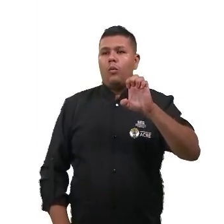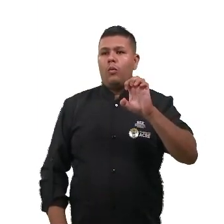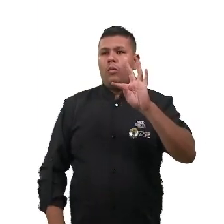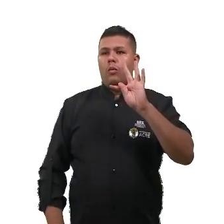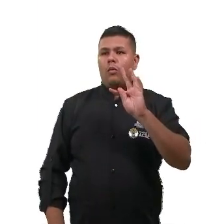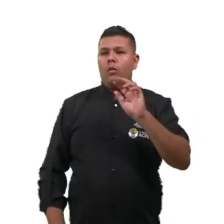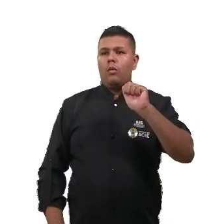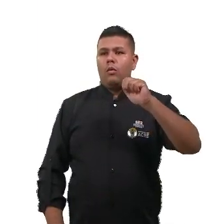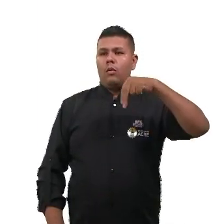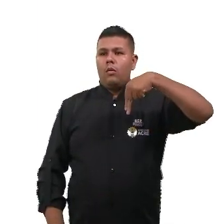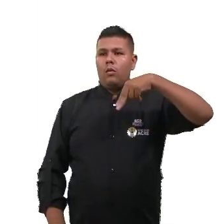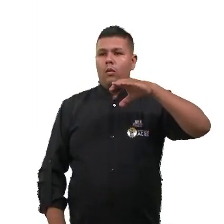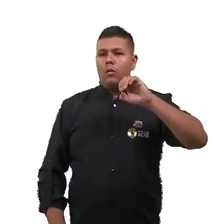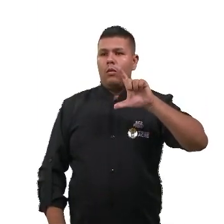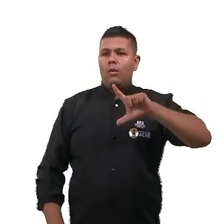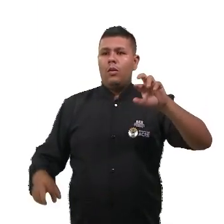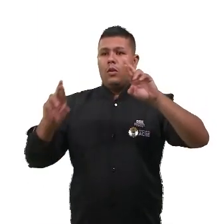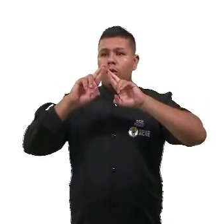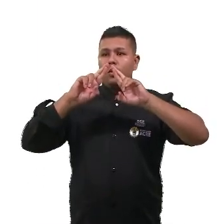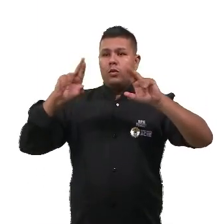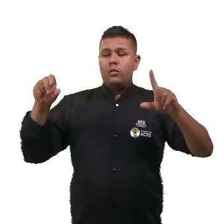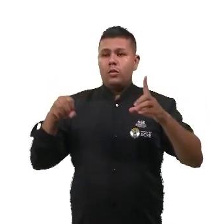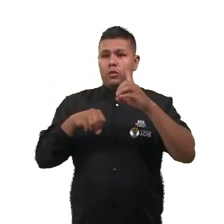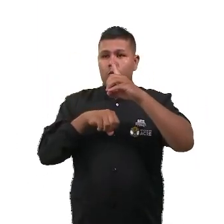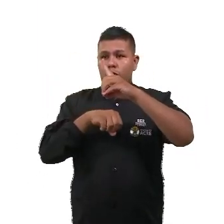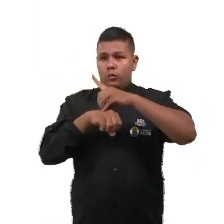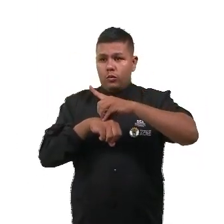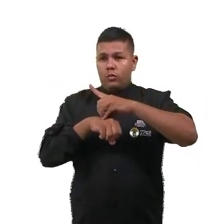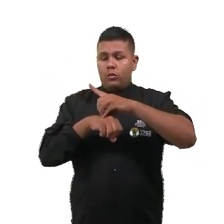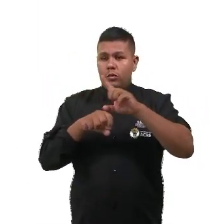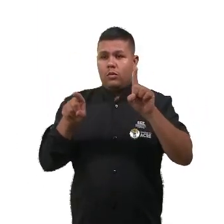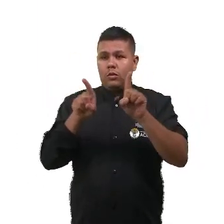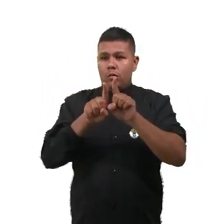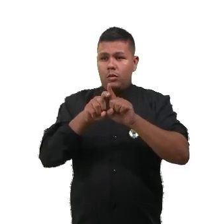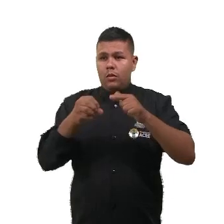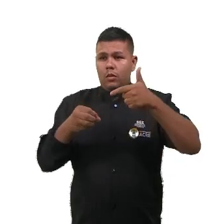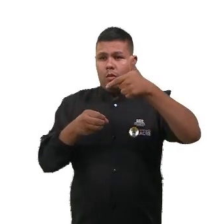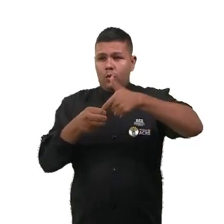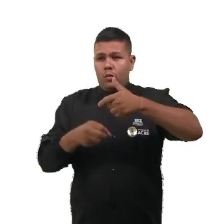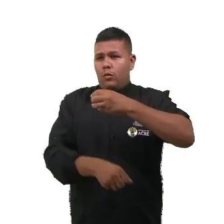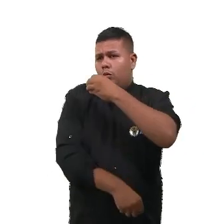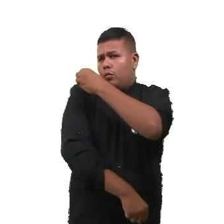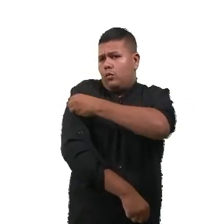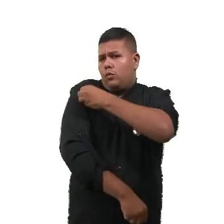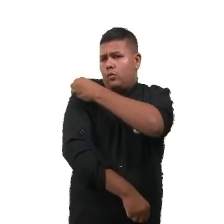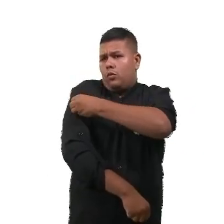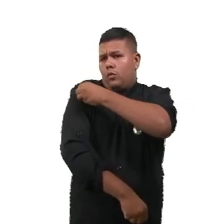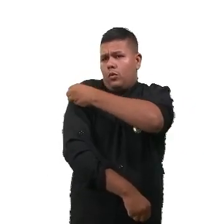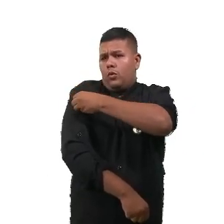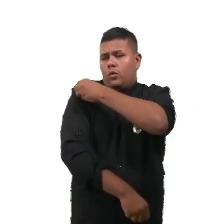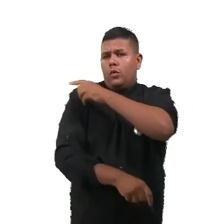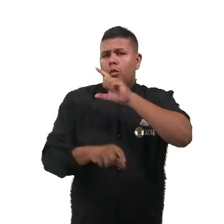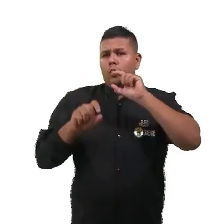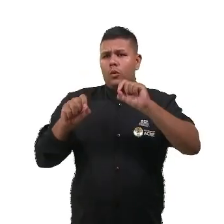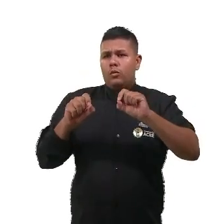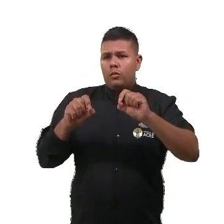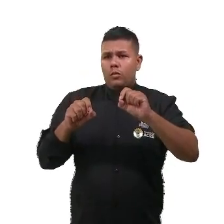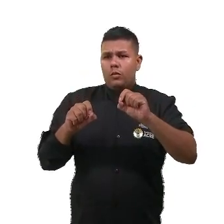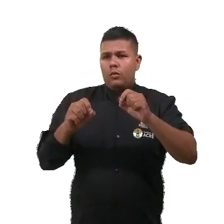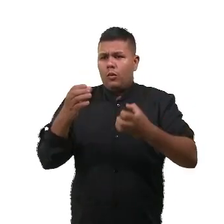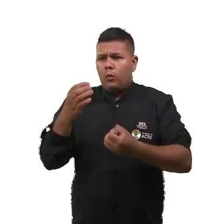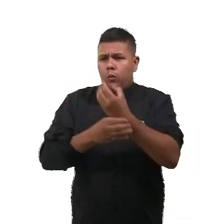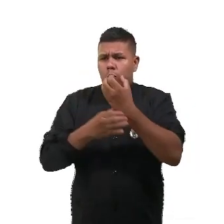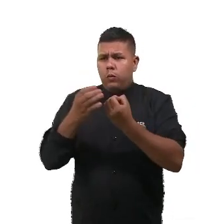Diferentemente do diesel e da gasolina, o etanol, ele é um combustível, pessoal, renovável.